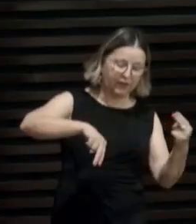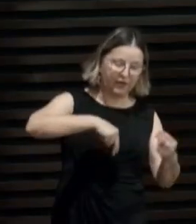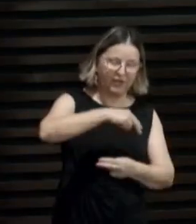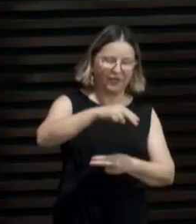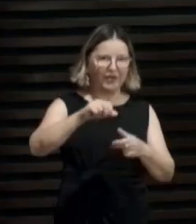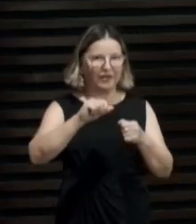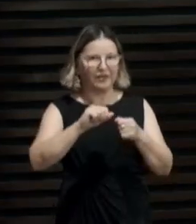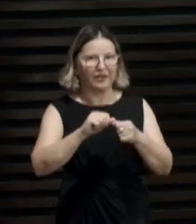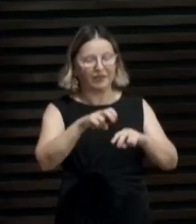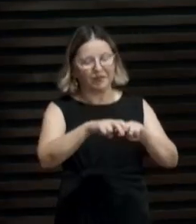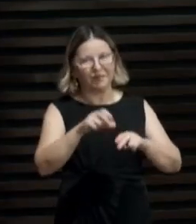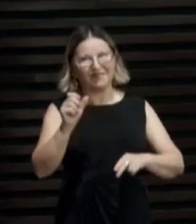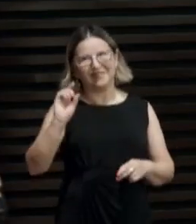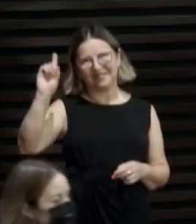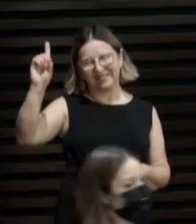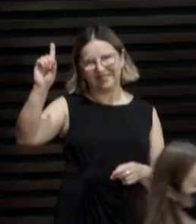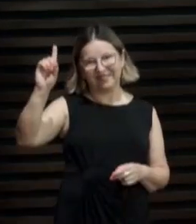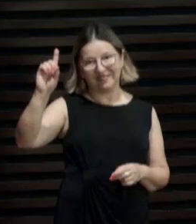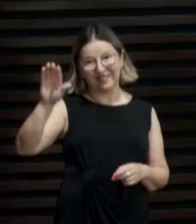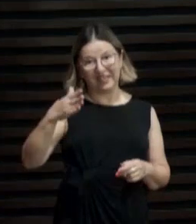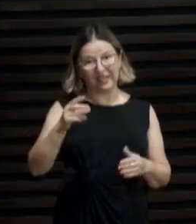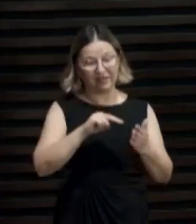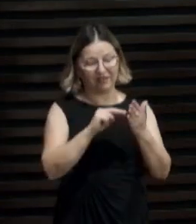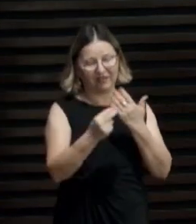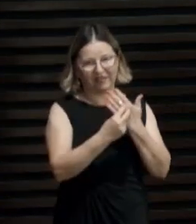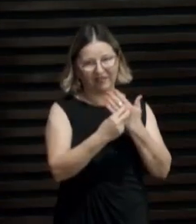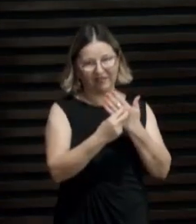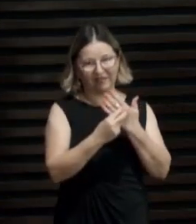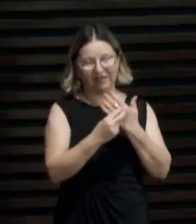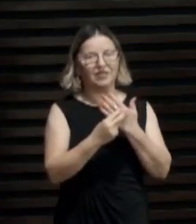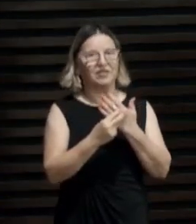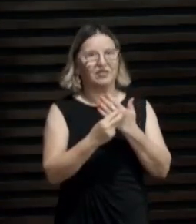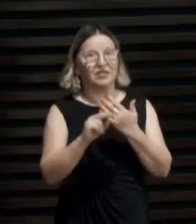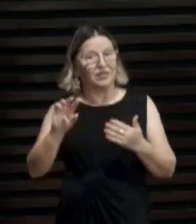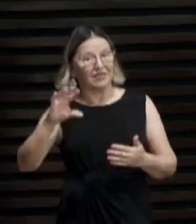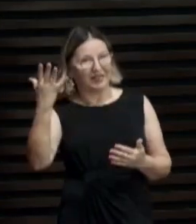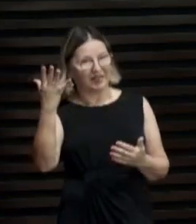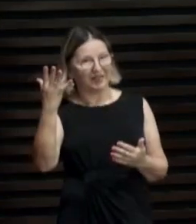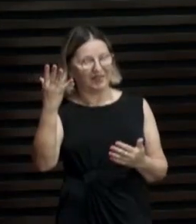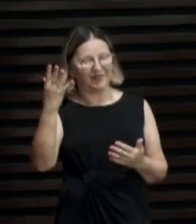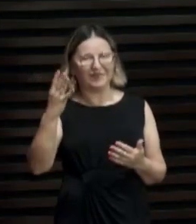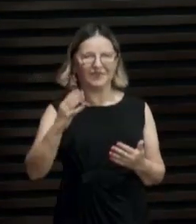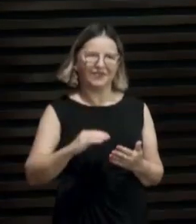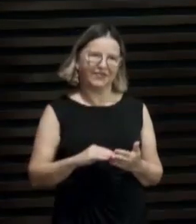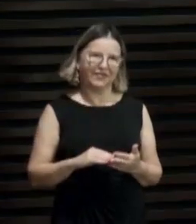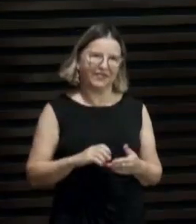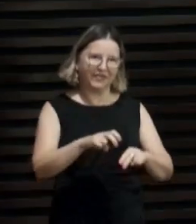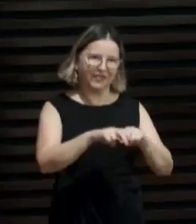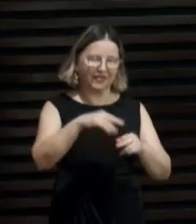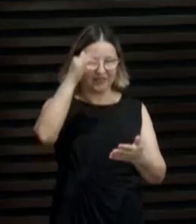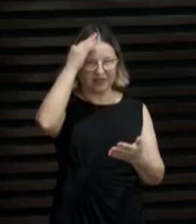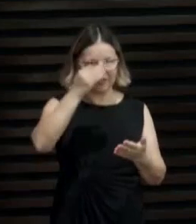Deus, de maneira que o visível veio a existir das coisas que não aparecem. Pela